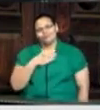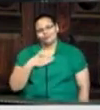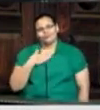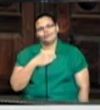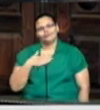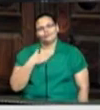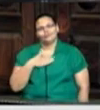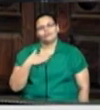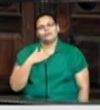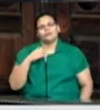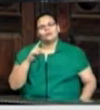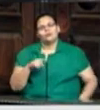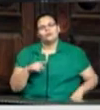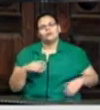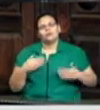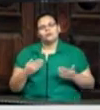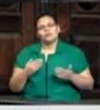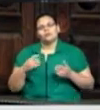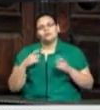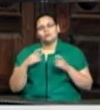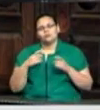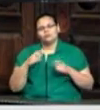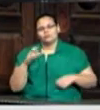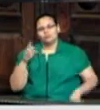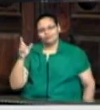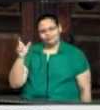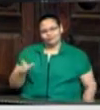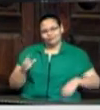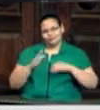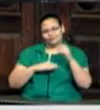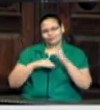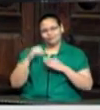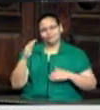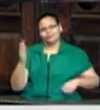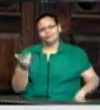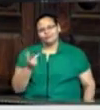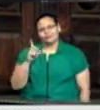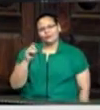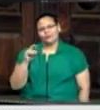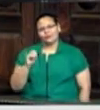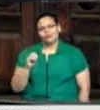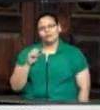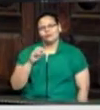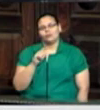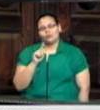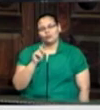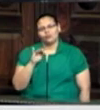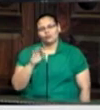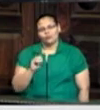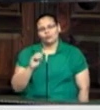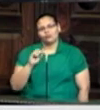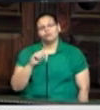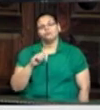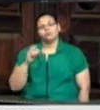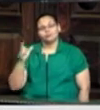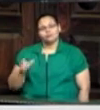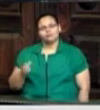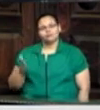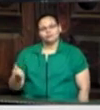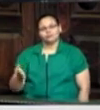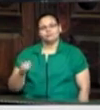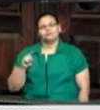uma circunscricionada do competente delegado Gustavo Celso. E o doutor Gustavo Celso,